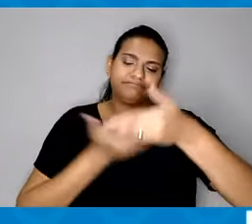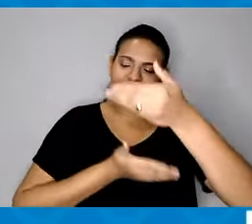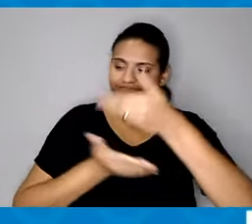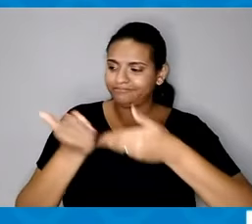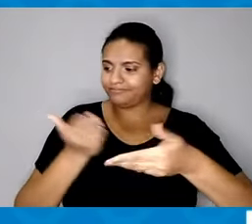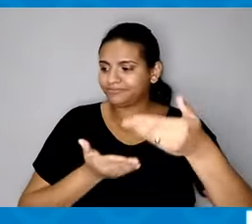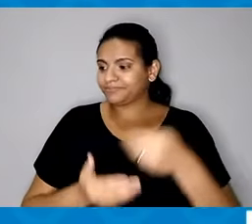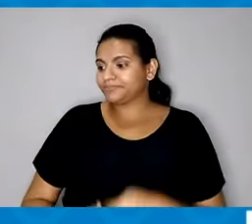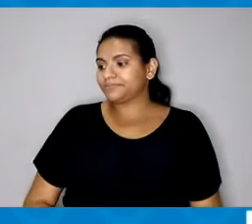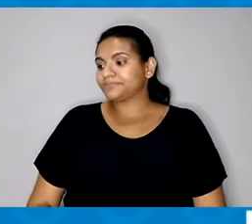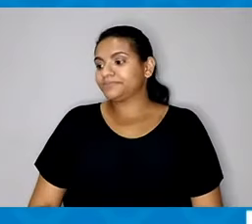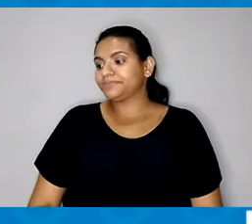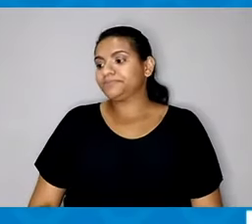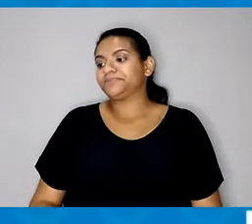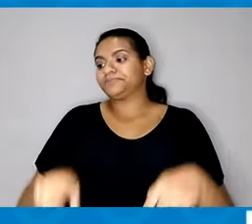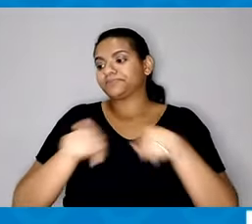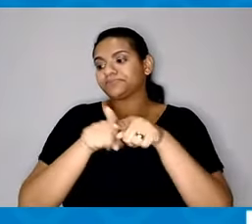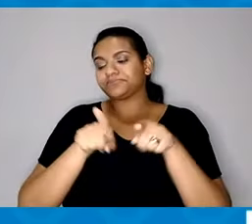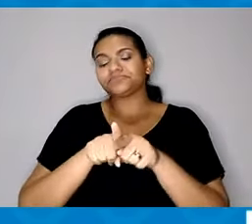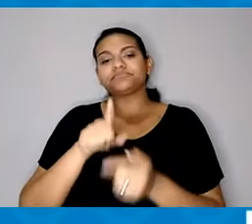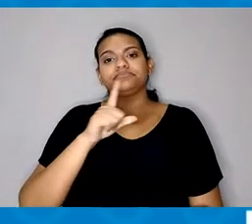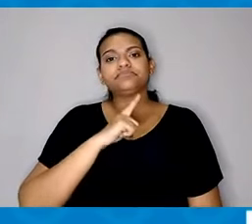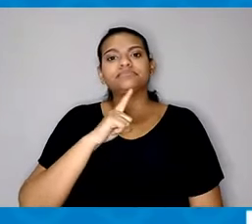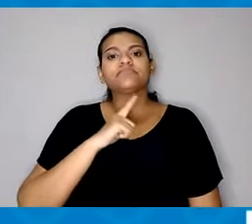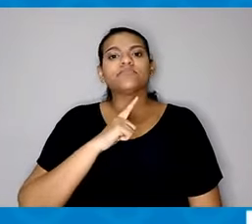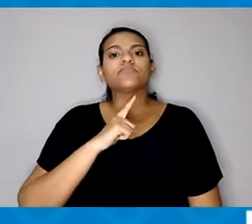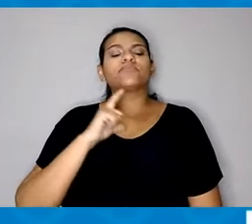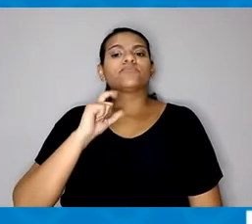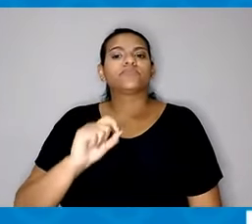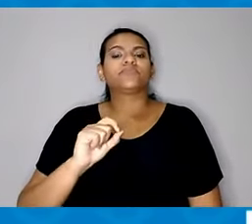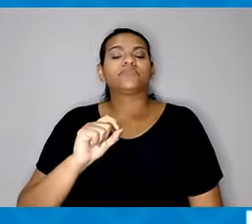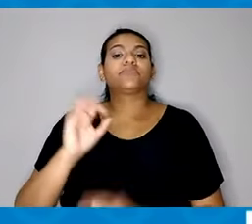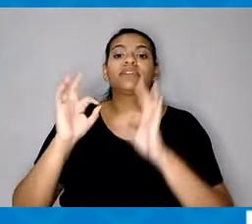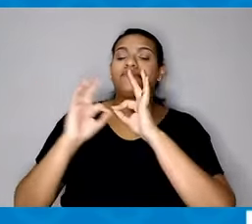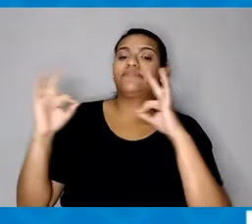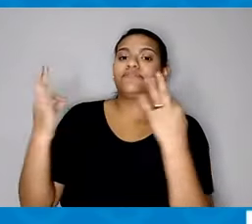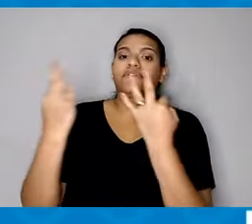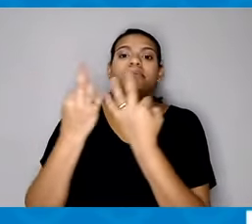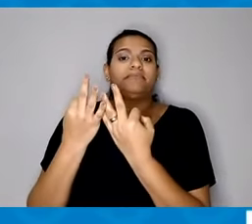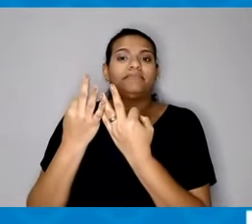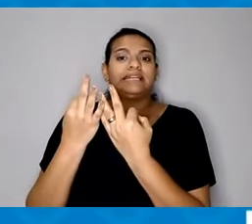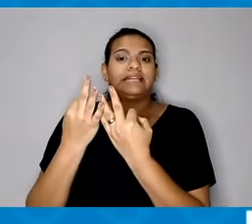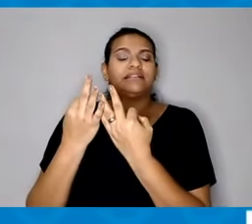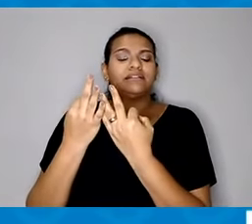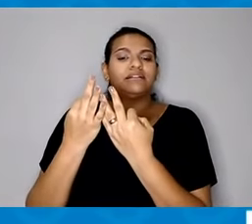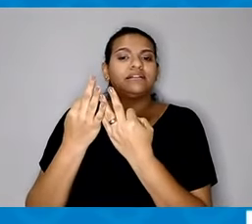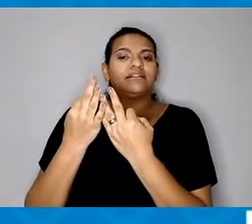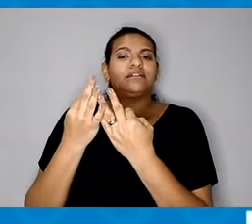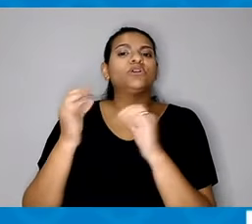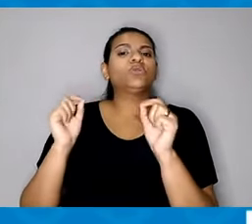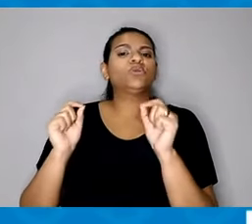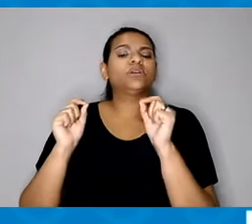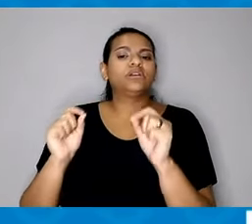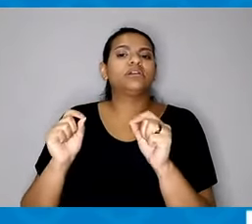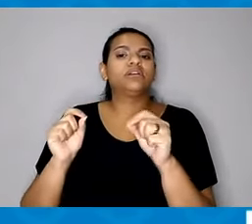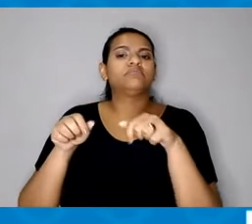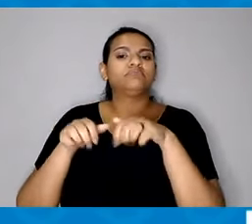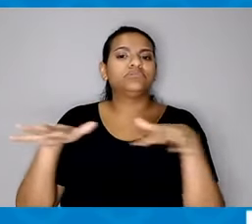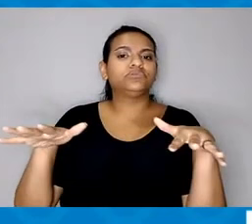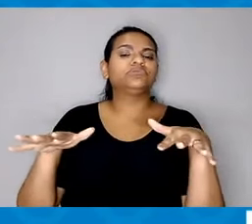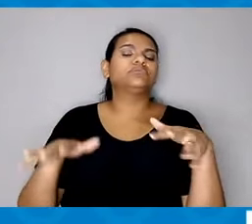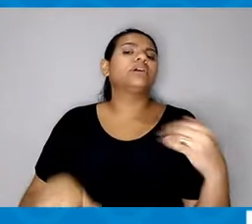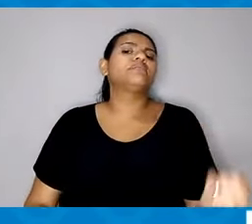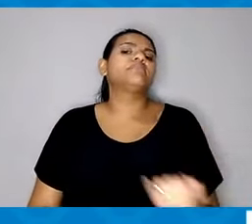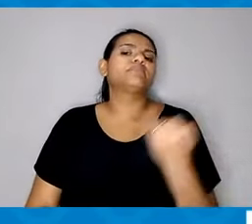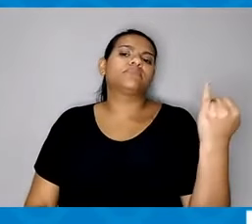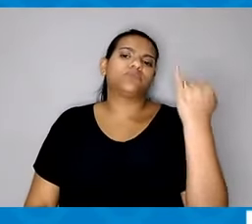expansão dessa relação, dessa rede com a família. Se a família também tem um papel importante